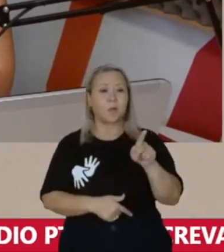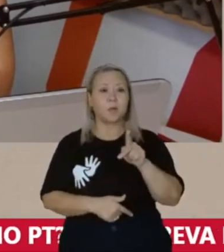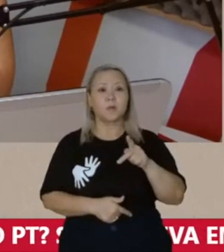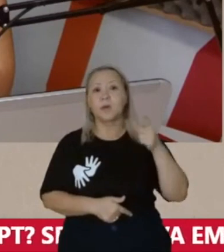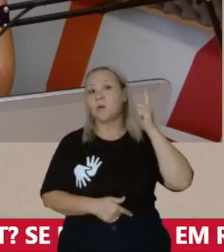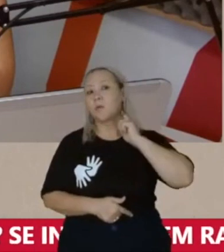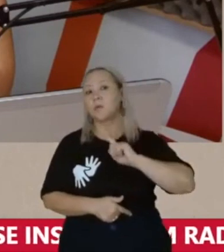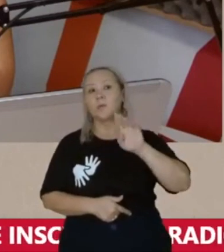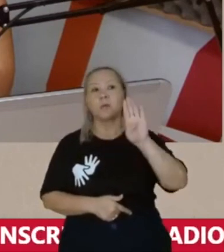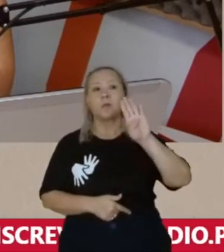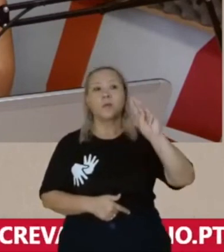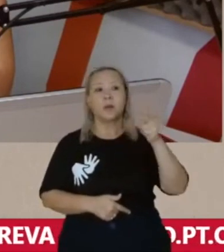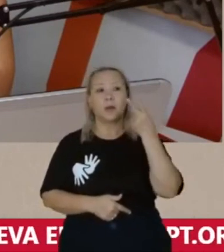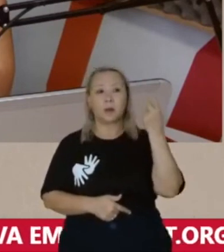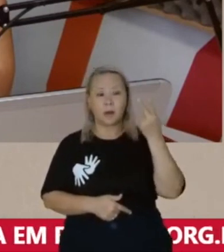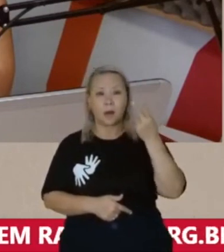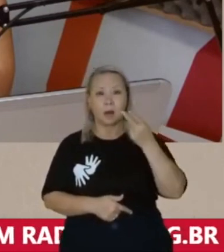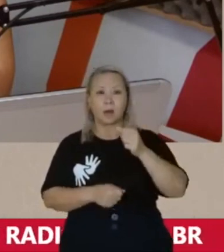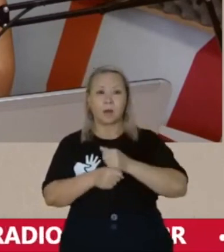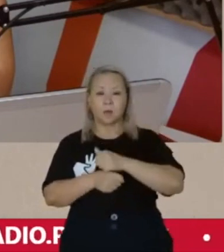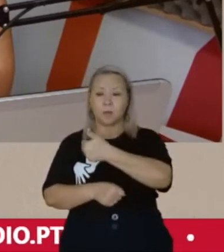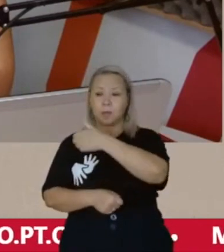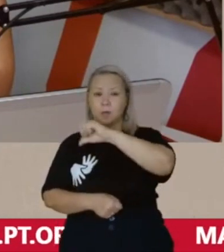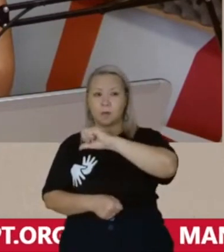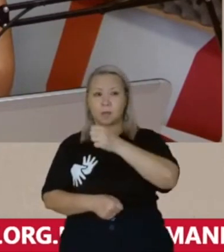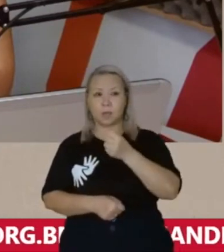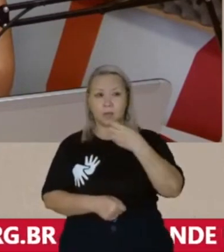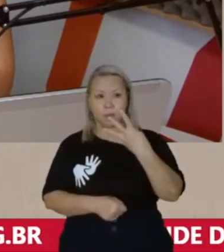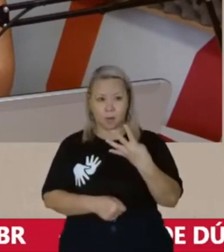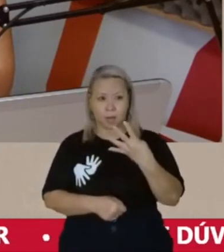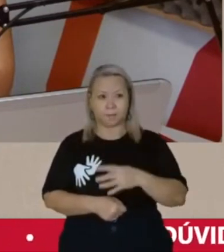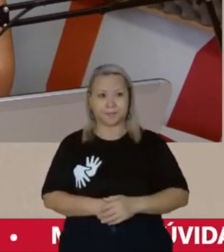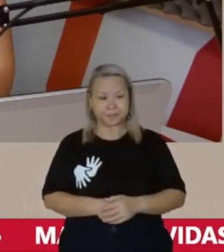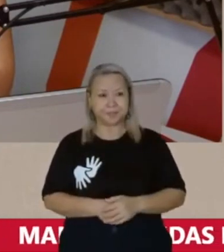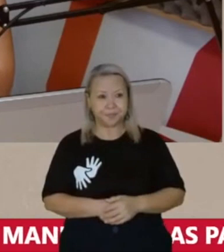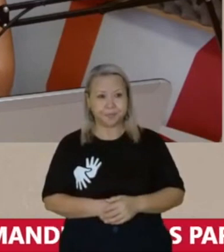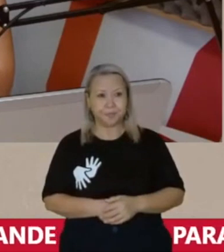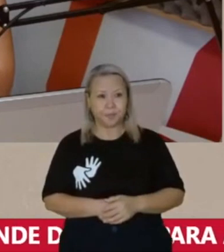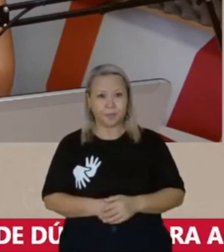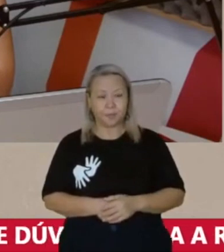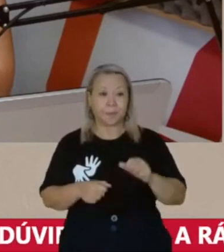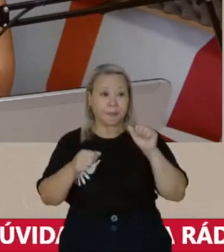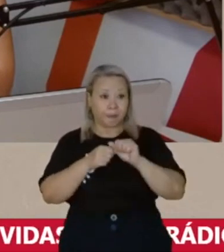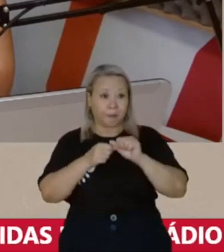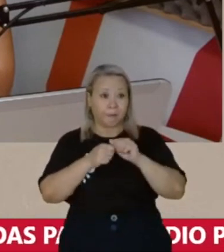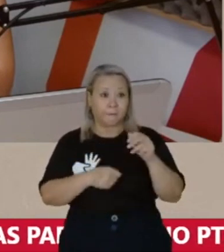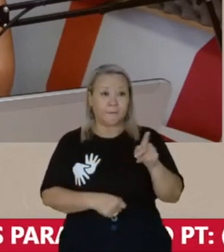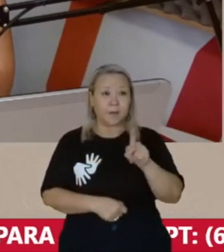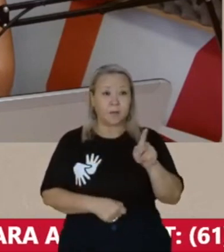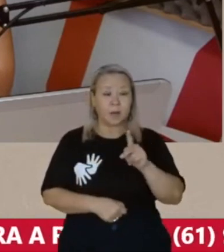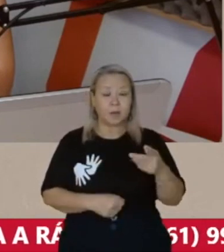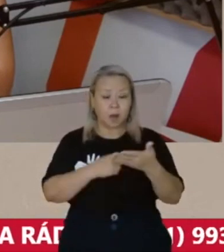Horizonte na década de 80, mais especificamente 84. e fiz o magistério de